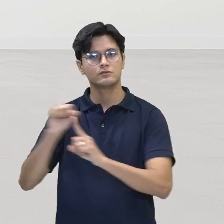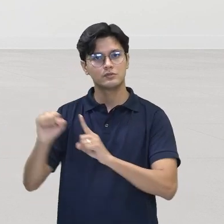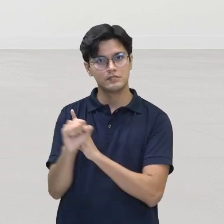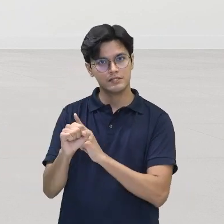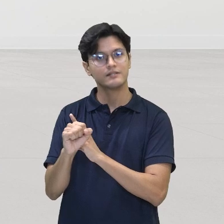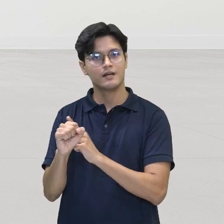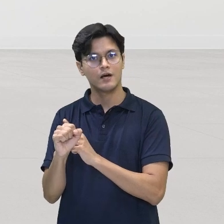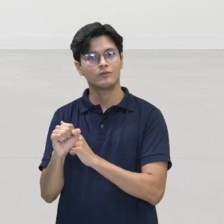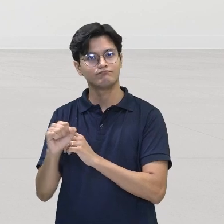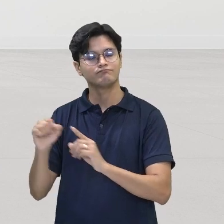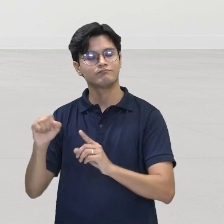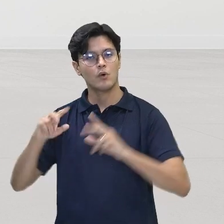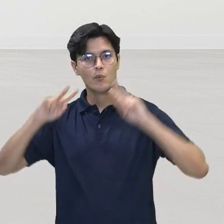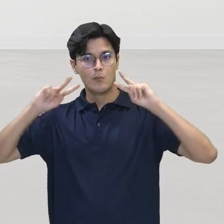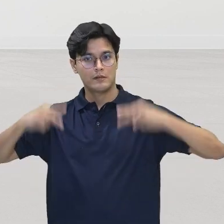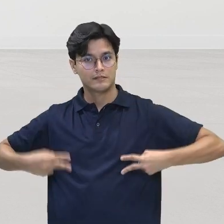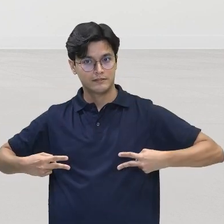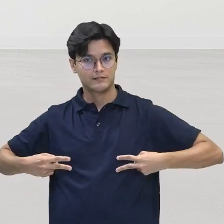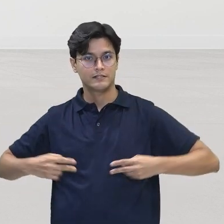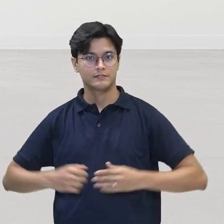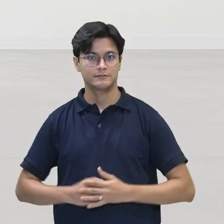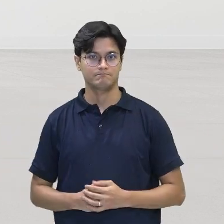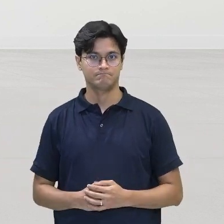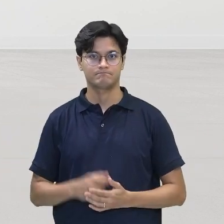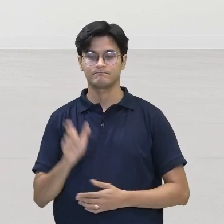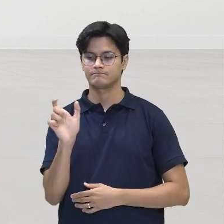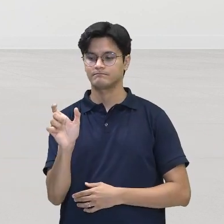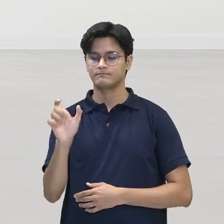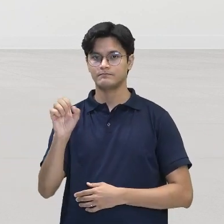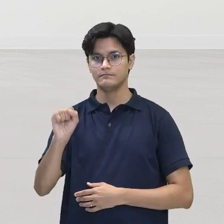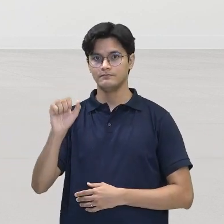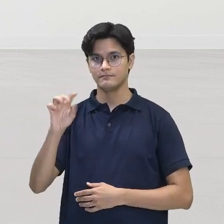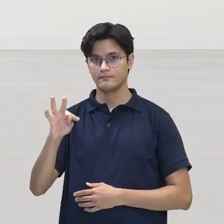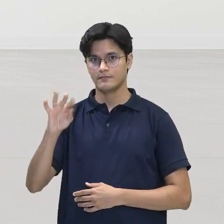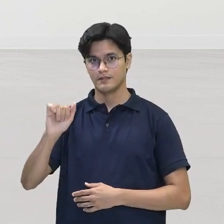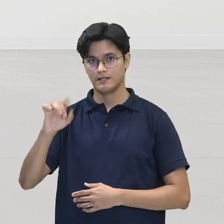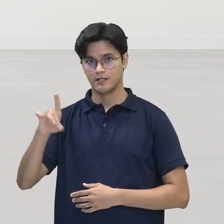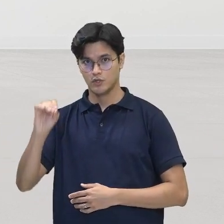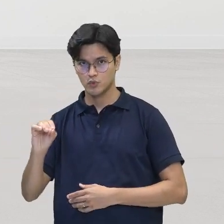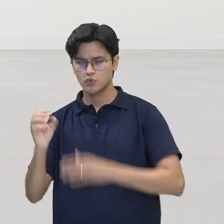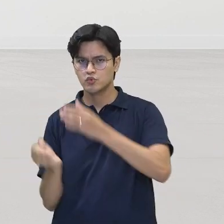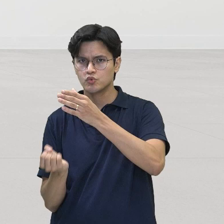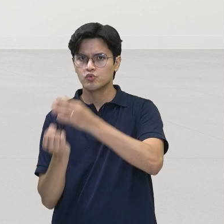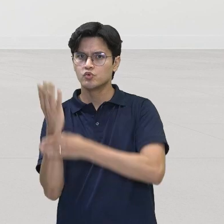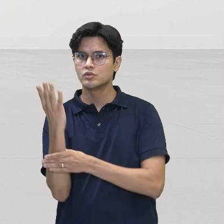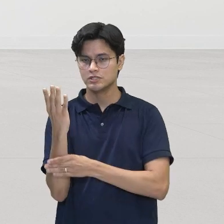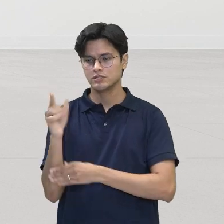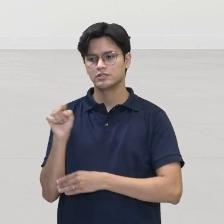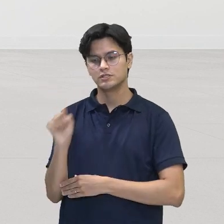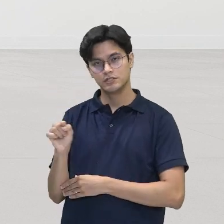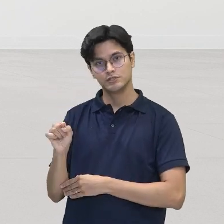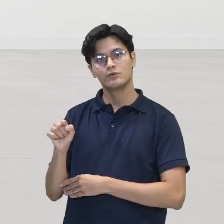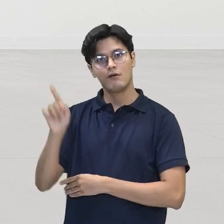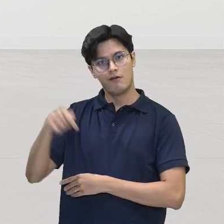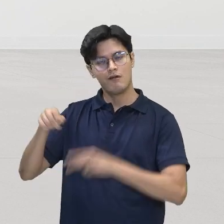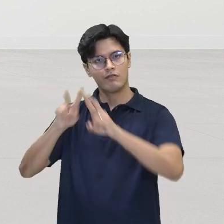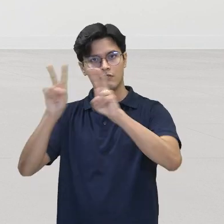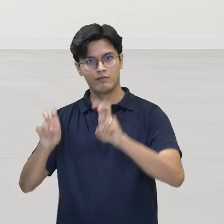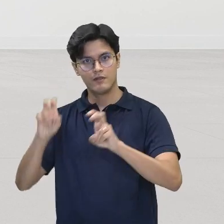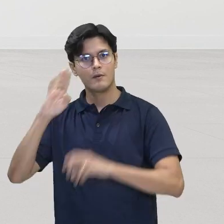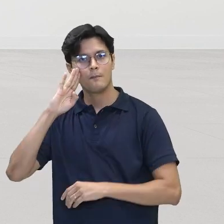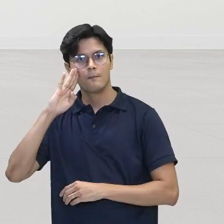Djurquinha. A origem do termo Estado é um tema central na filosofia